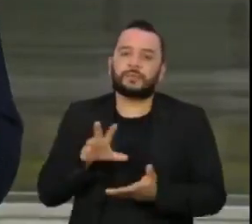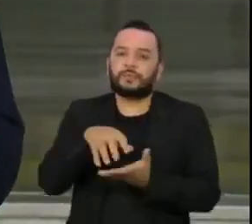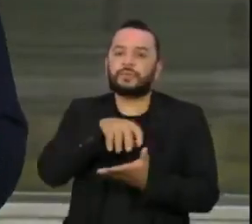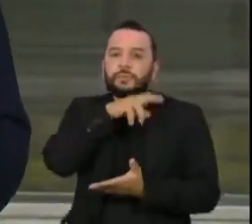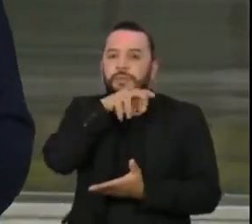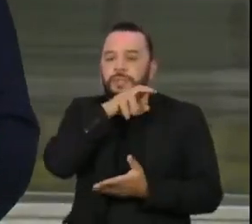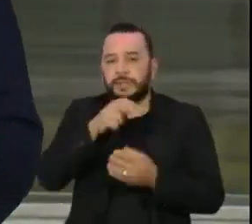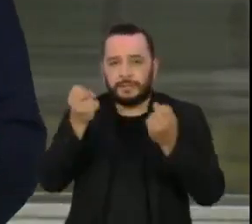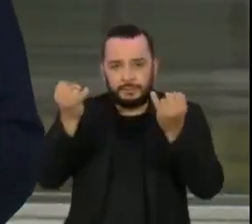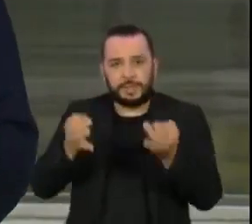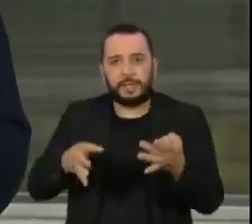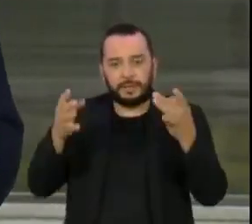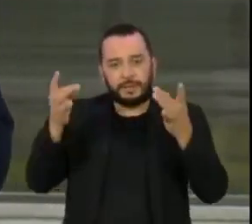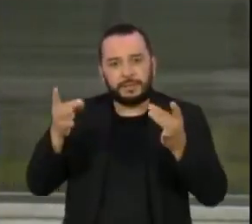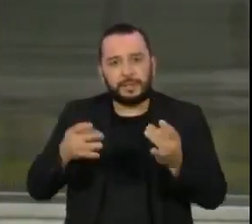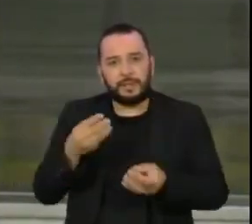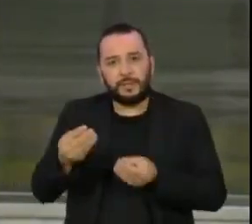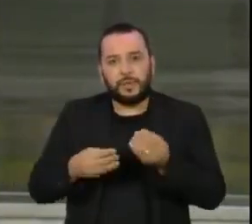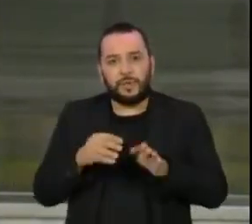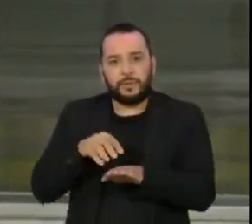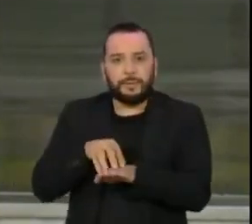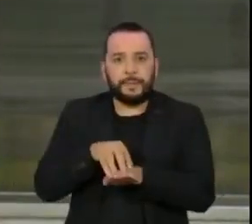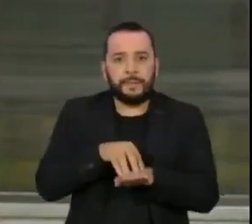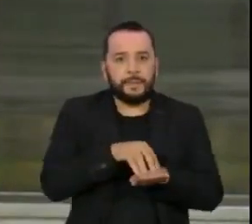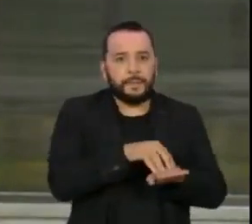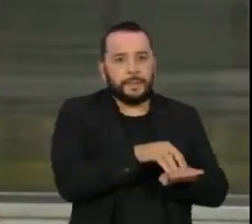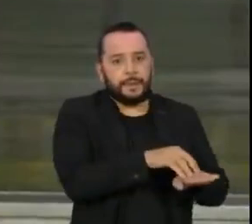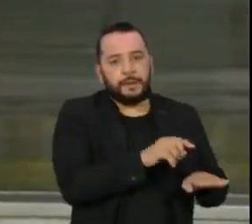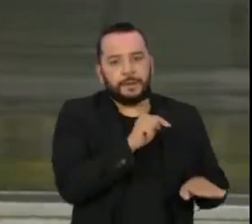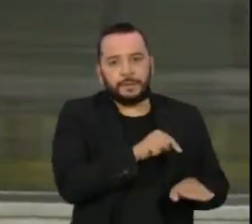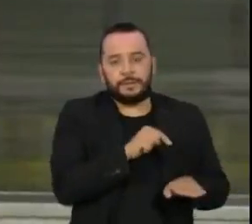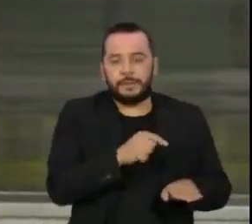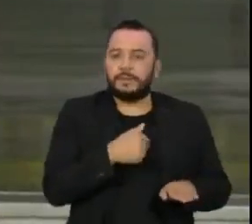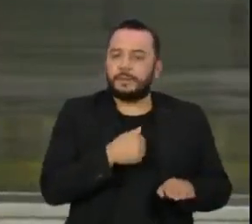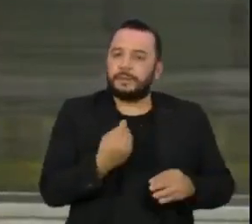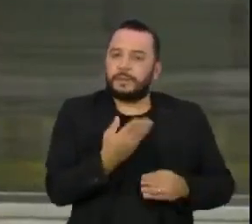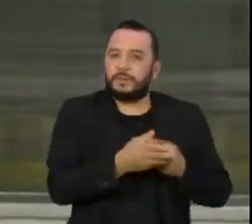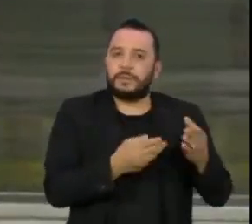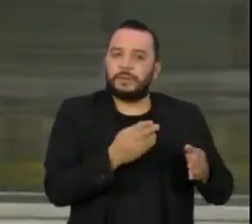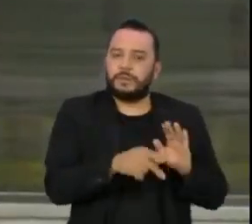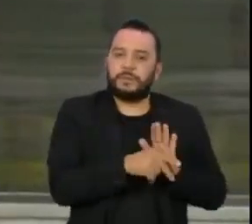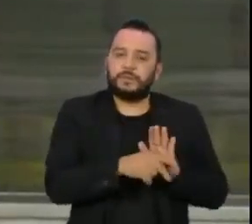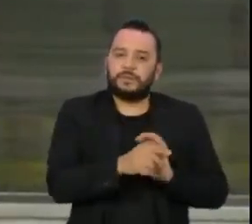detalhes a respeito da entrega e da produção da vacina do Butantan.